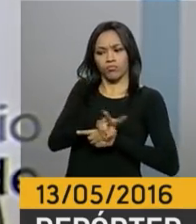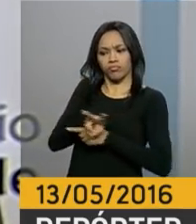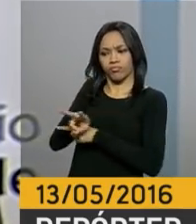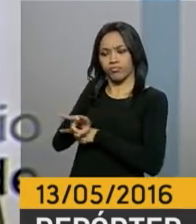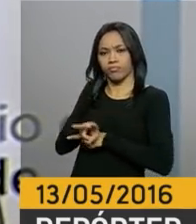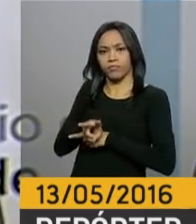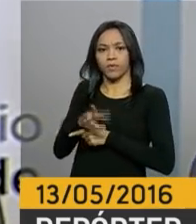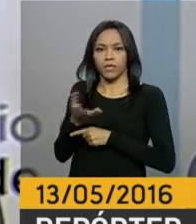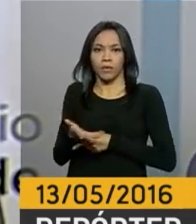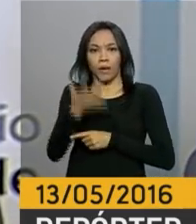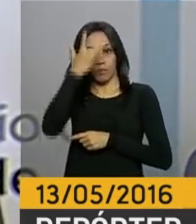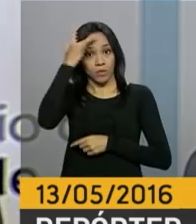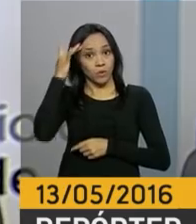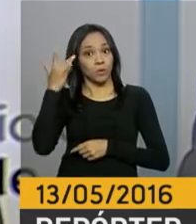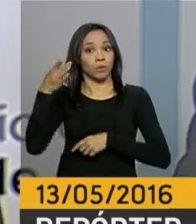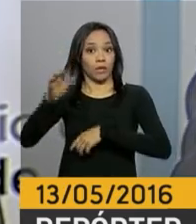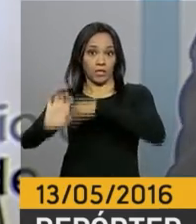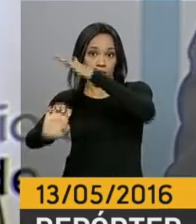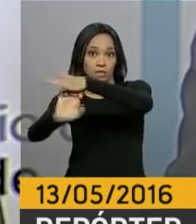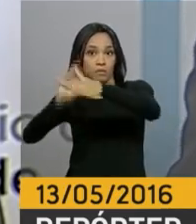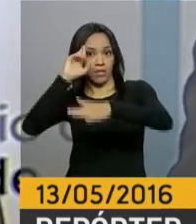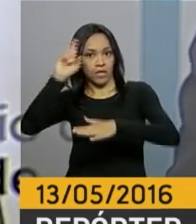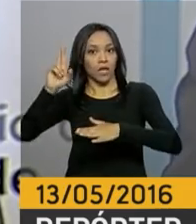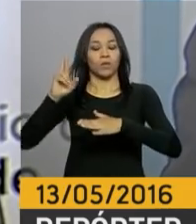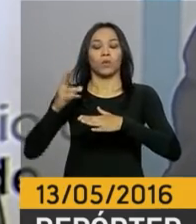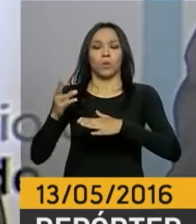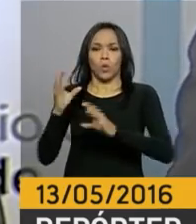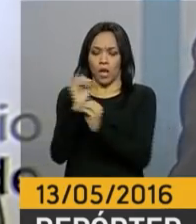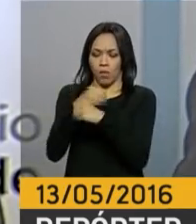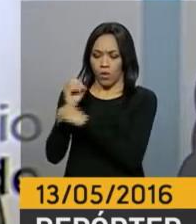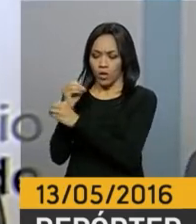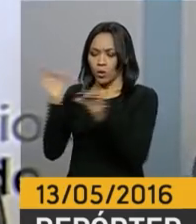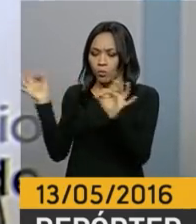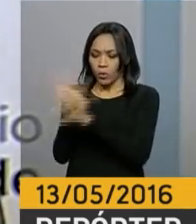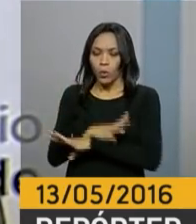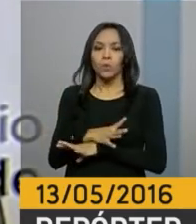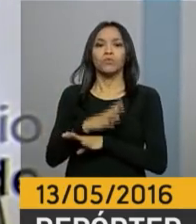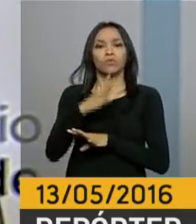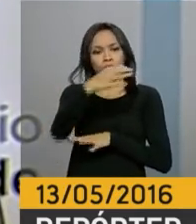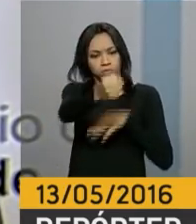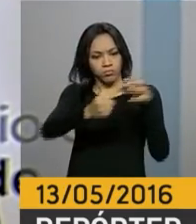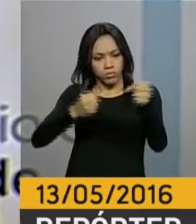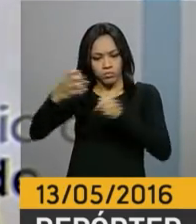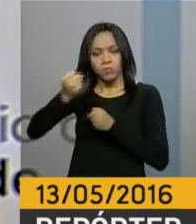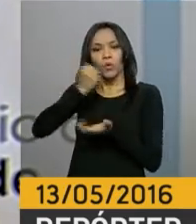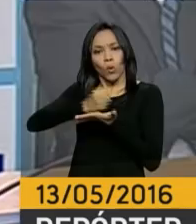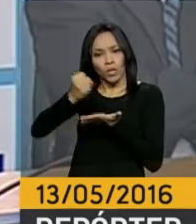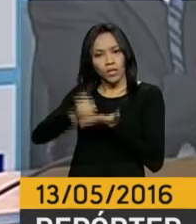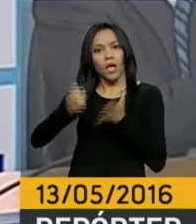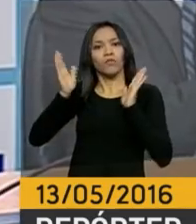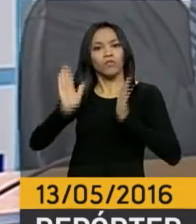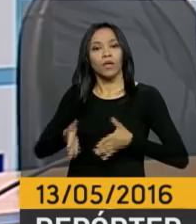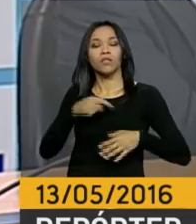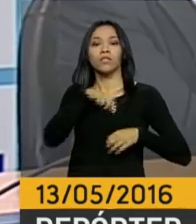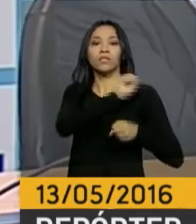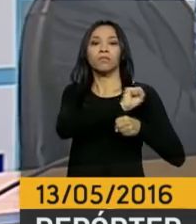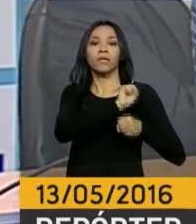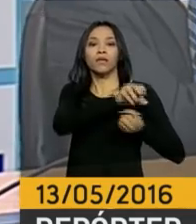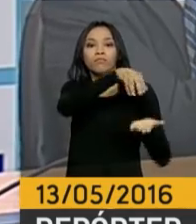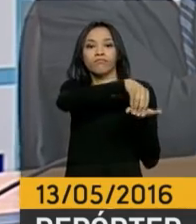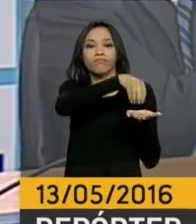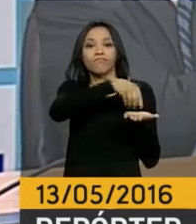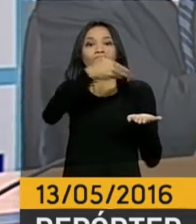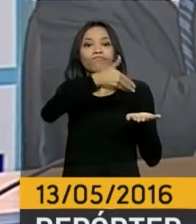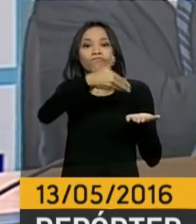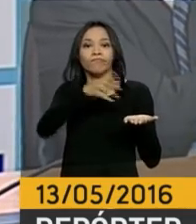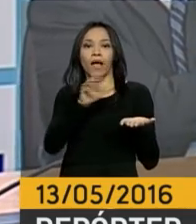lá um empresário com o Laboratório Pronto com as pessoas contratadas e aguardando a autorização para funcionar